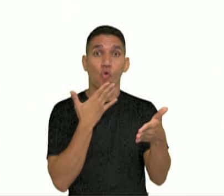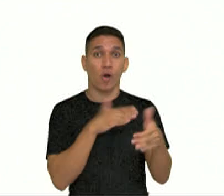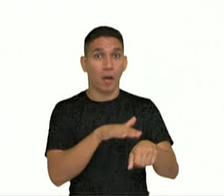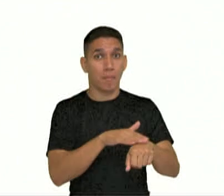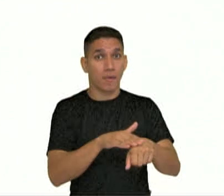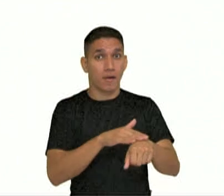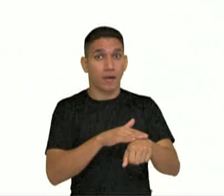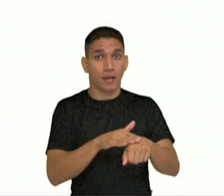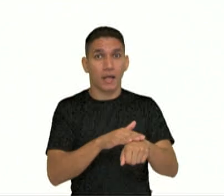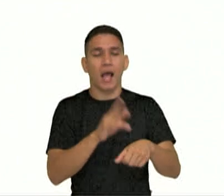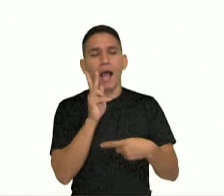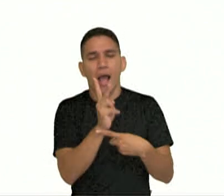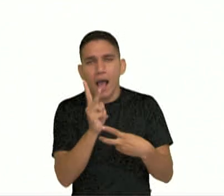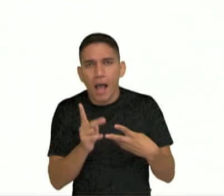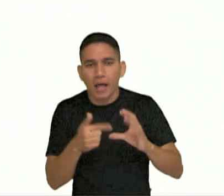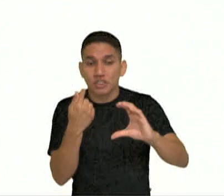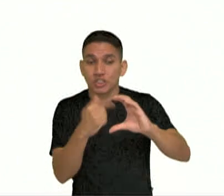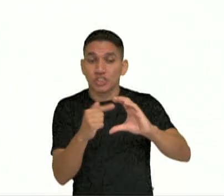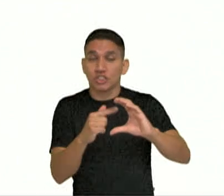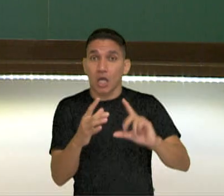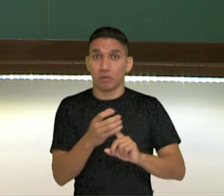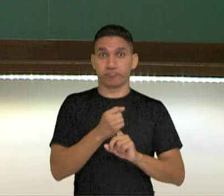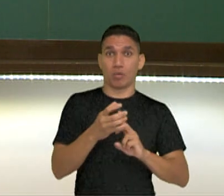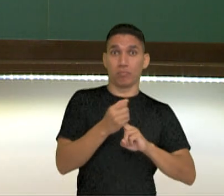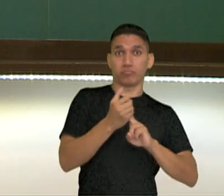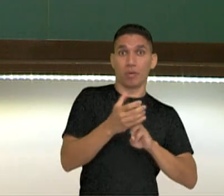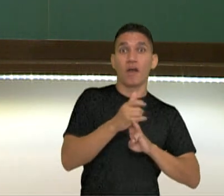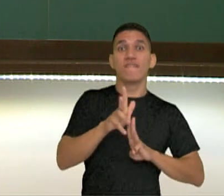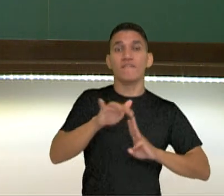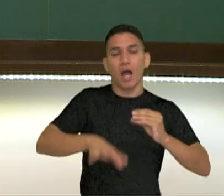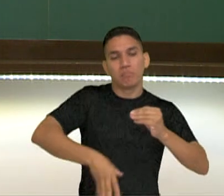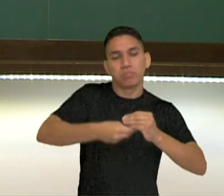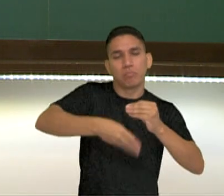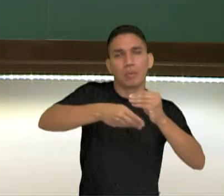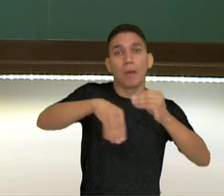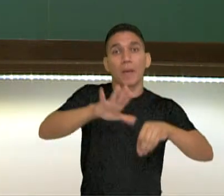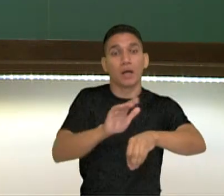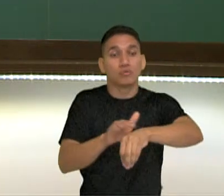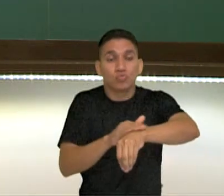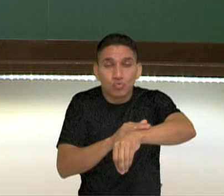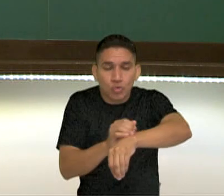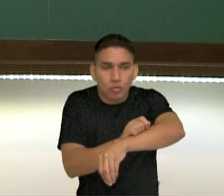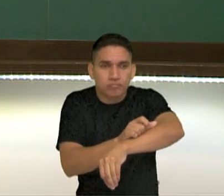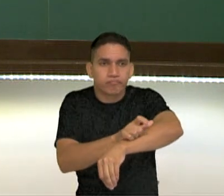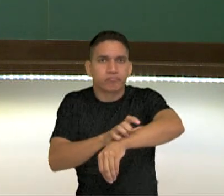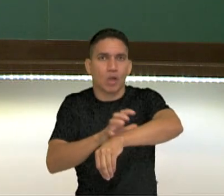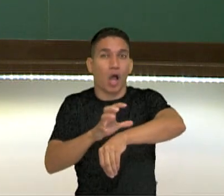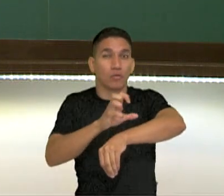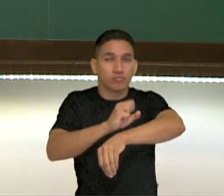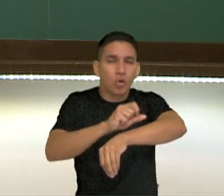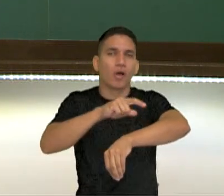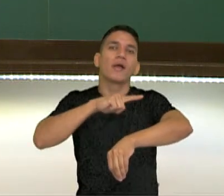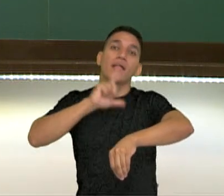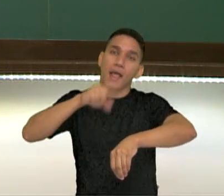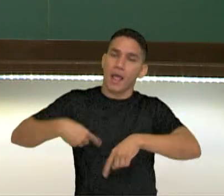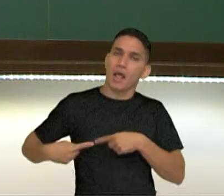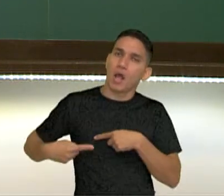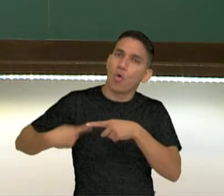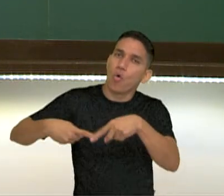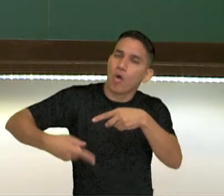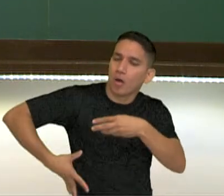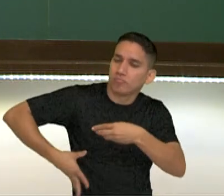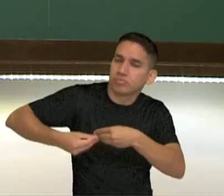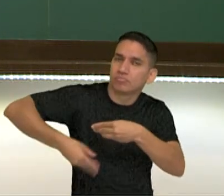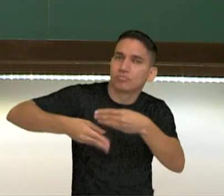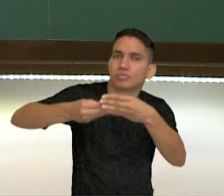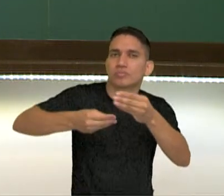gene dominante ia contribuindo com mais melanina na pele da pessoa, tá? Então isso é herança quantitativa, efeito cumulativo